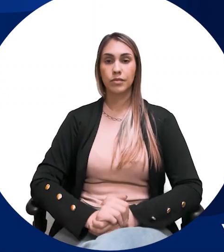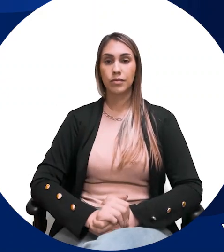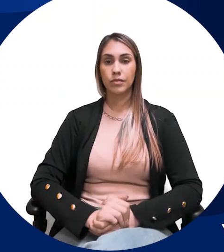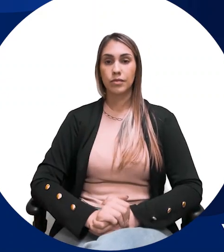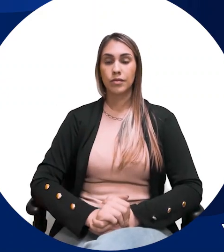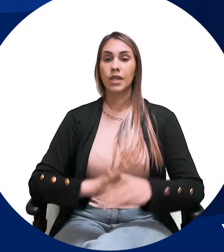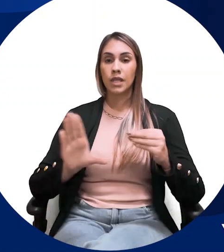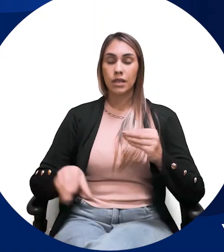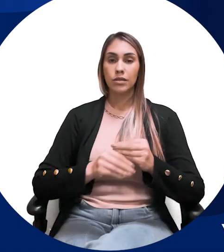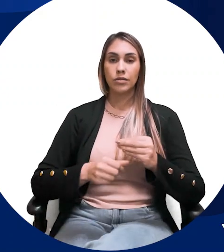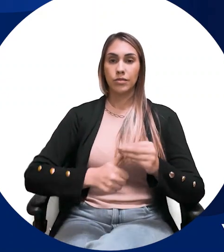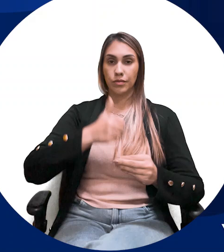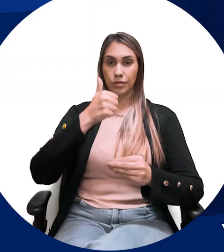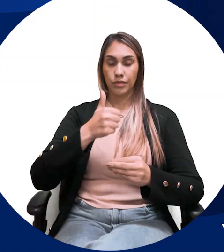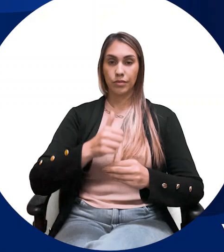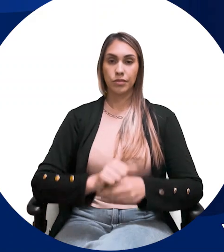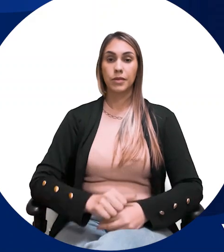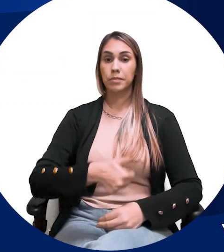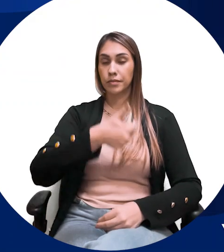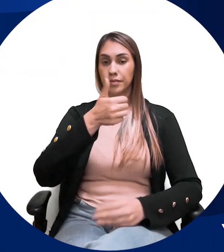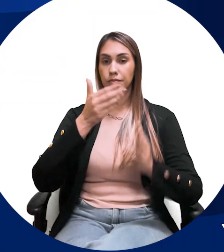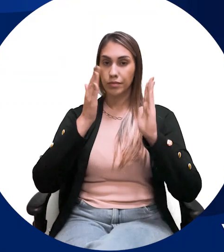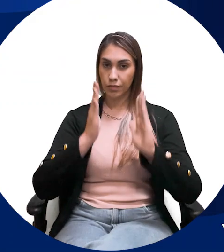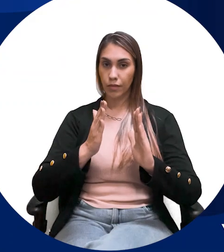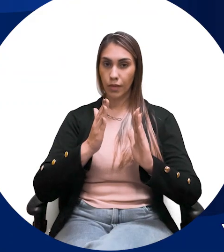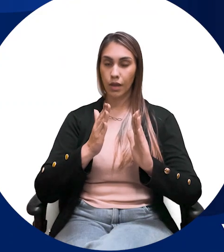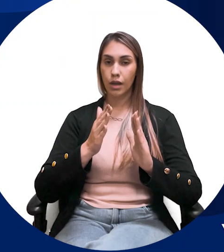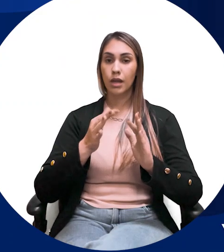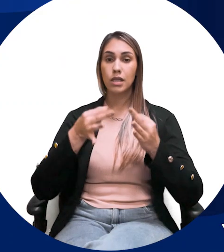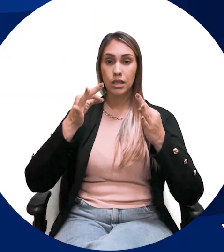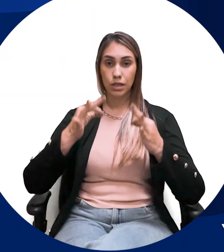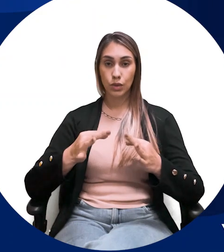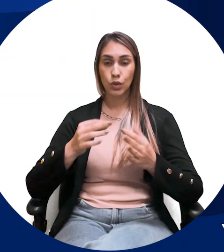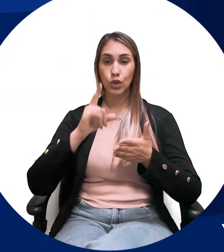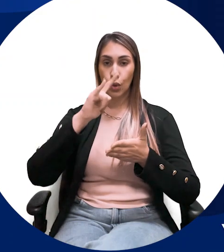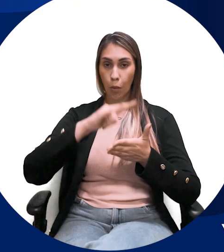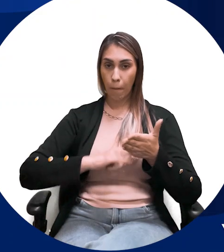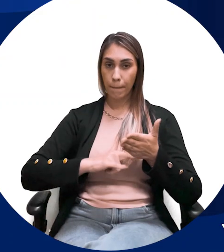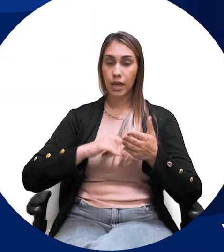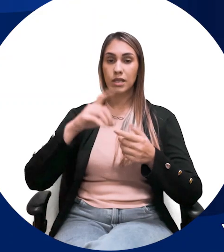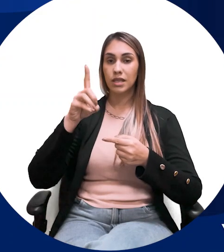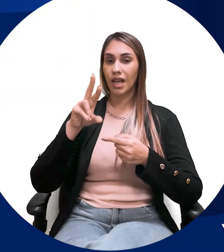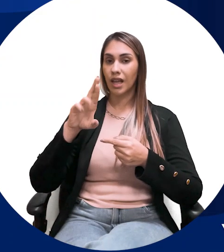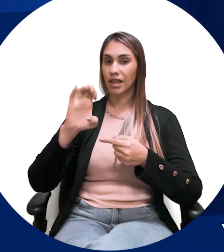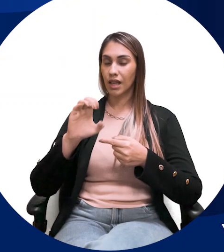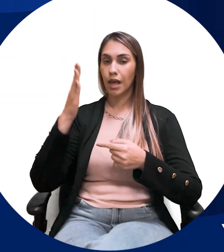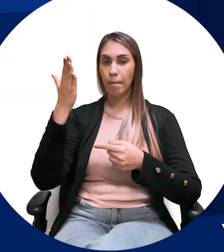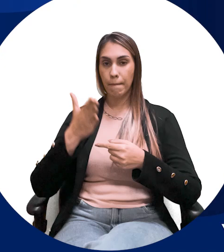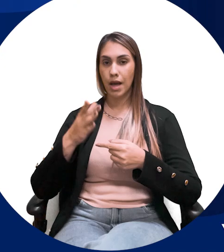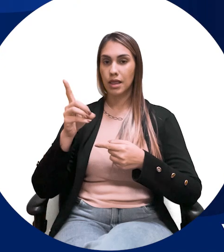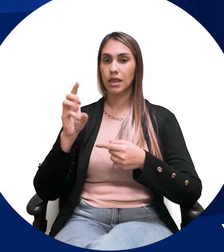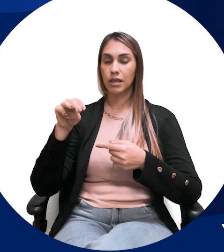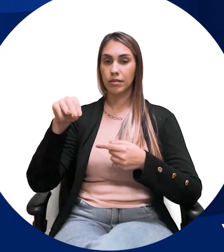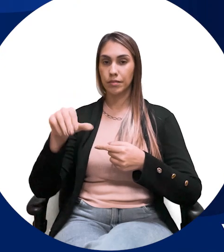Educação. Anexo 1. Primeira etapa. Validação de documentos pelo diretor da